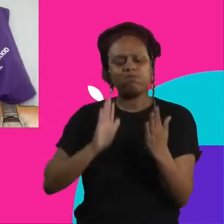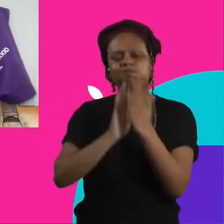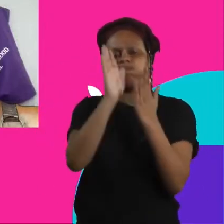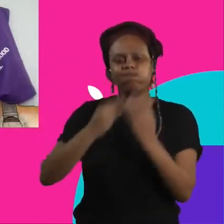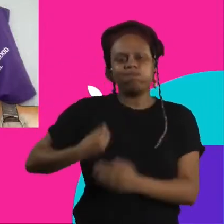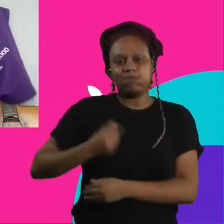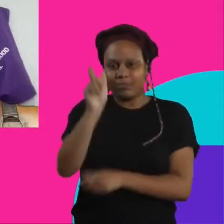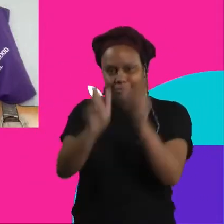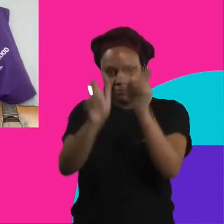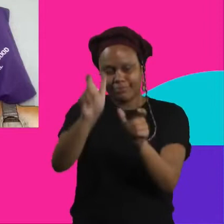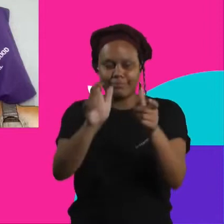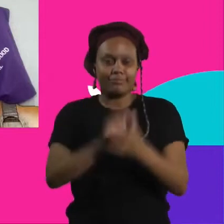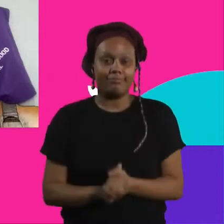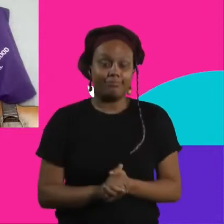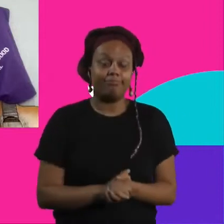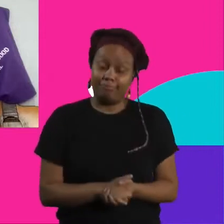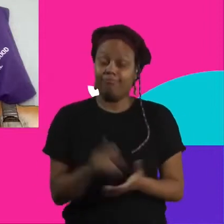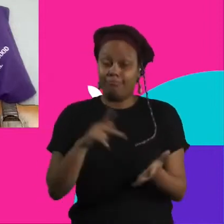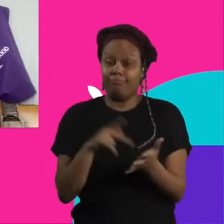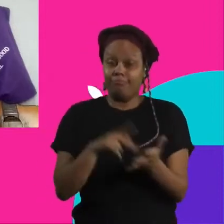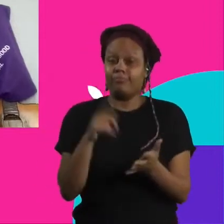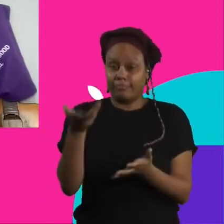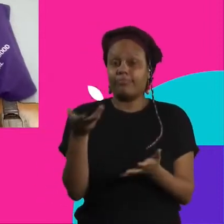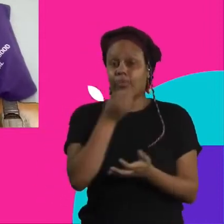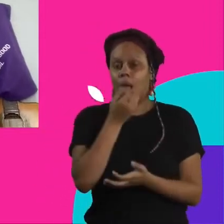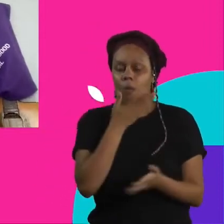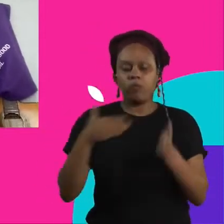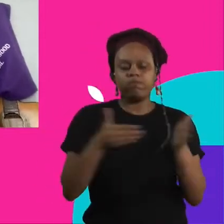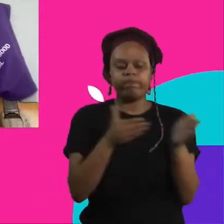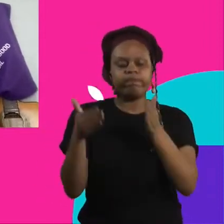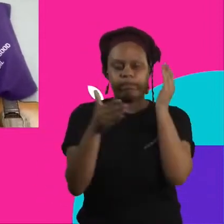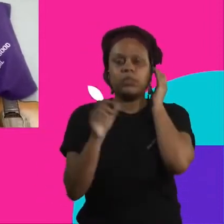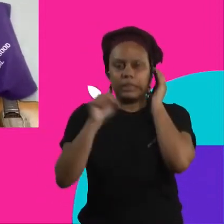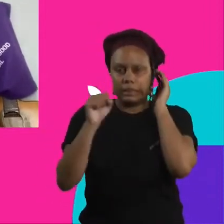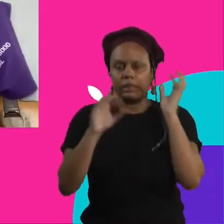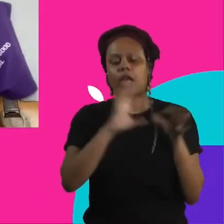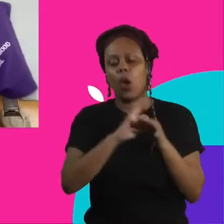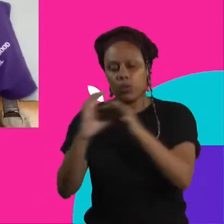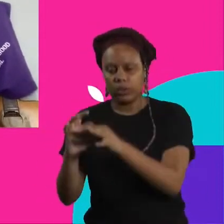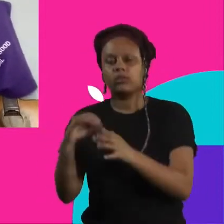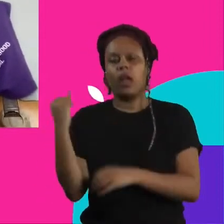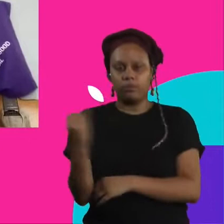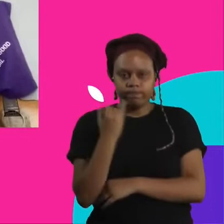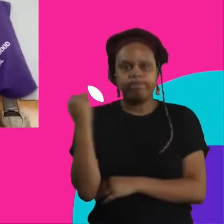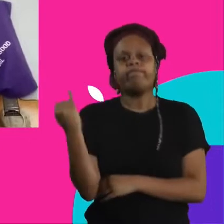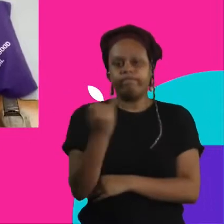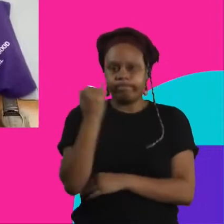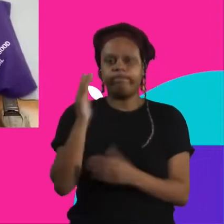Legal, Fausto. Acho que é um bom caminho, né? Acho que primeiro a gente contextualizar um pouco aqui o tema, né? A gente está falando